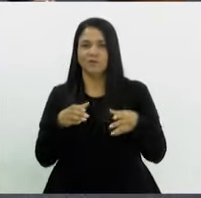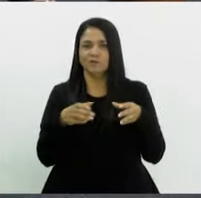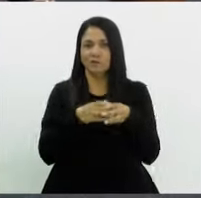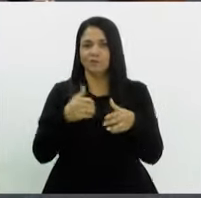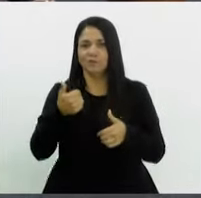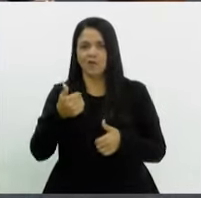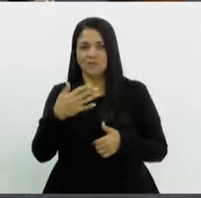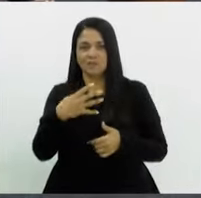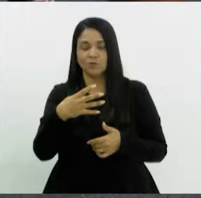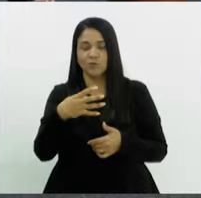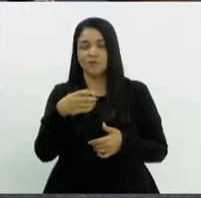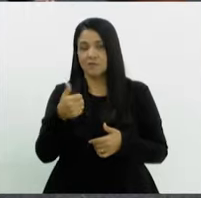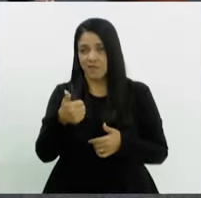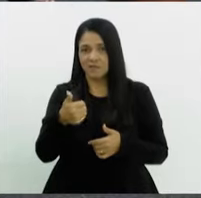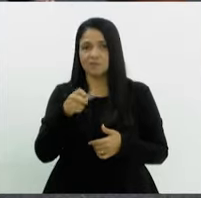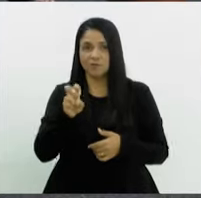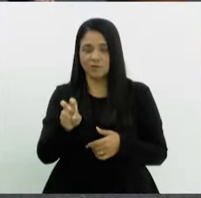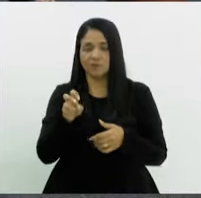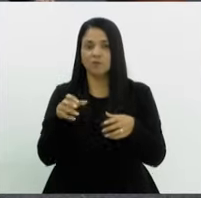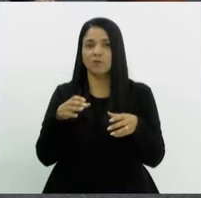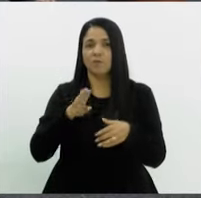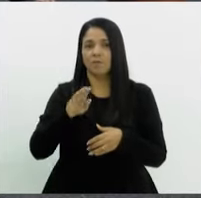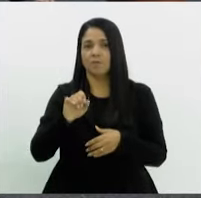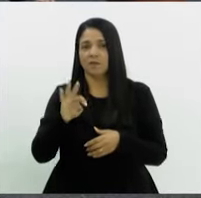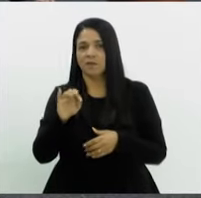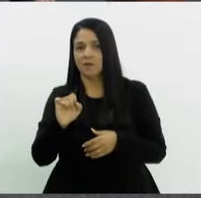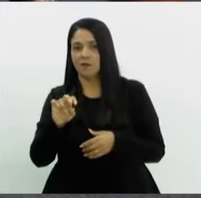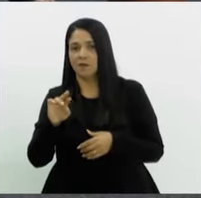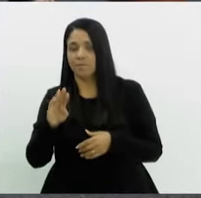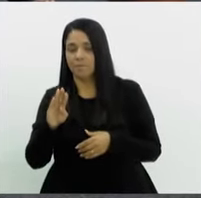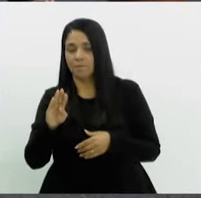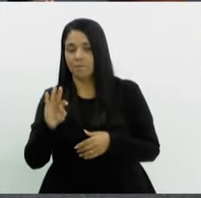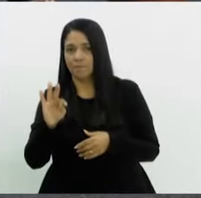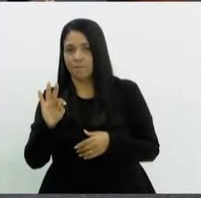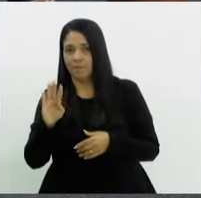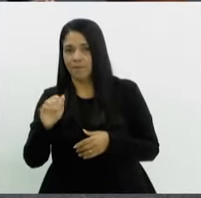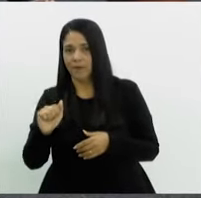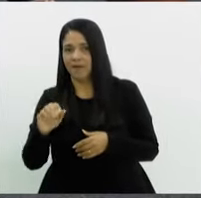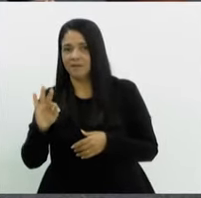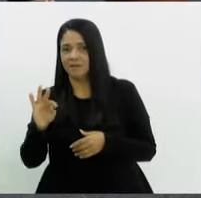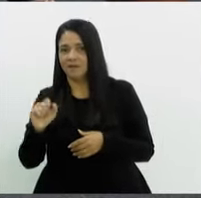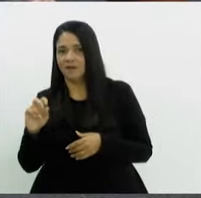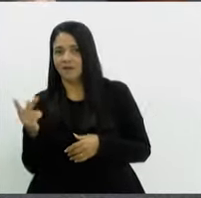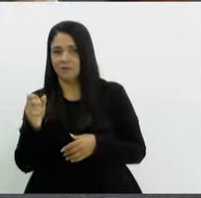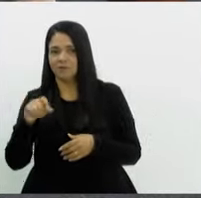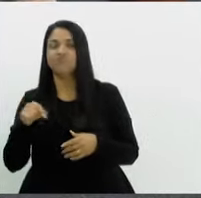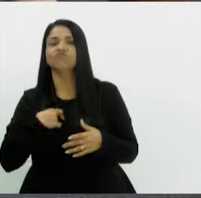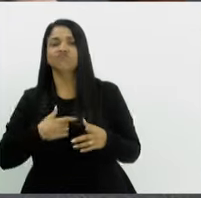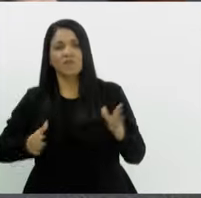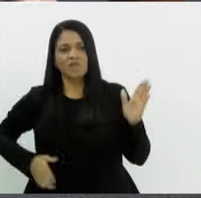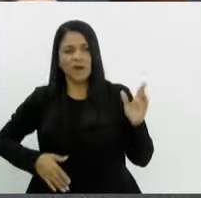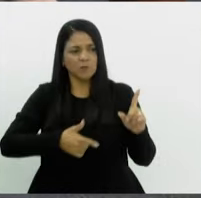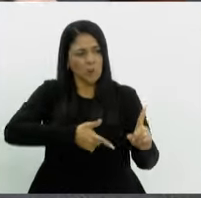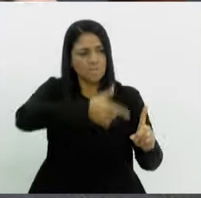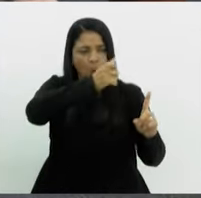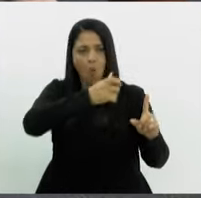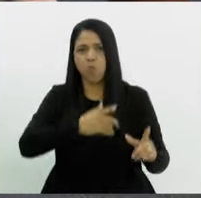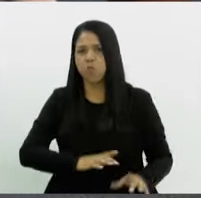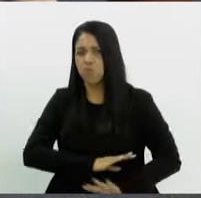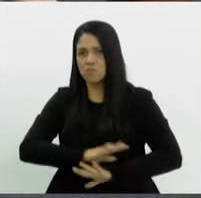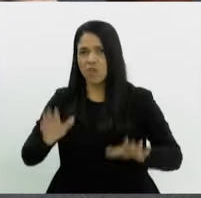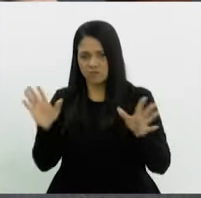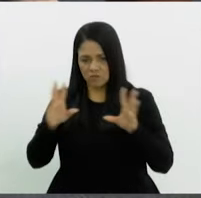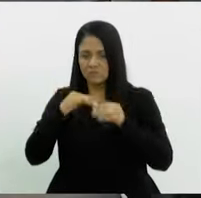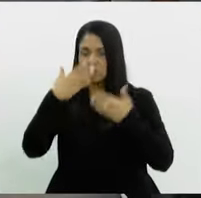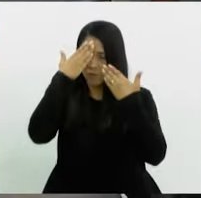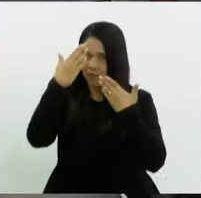E uma coisa que eu falo, eu vou falar mais uma vez, vagabundo tem que tomar a bala na cara mesmo. Para concluir, é isso que tem que favor, ser, senhor deputado.